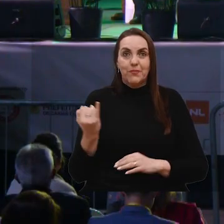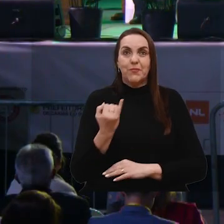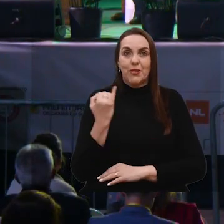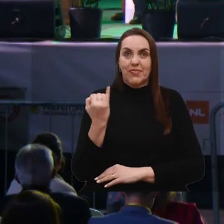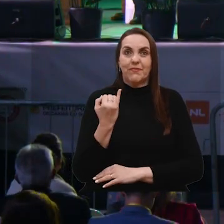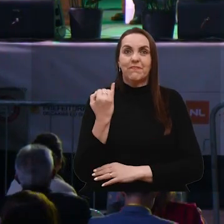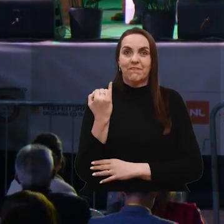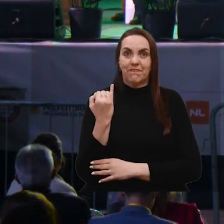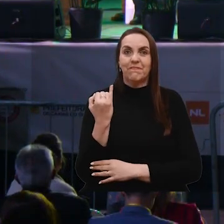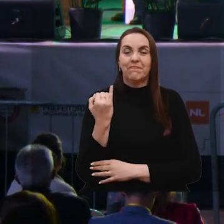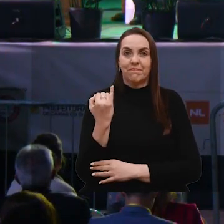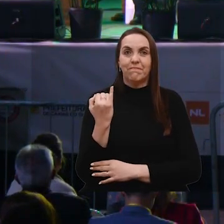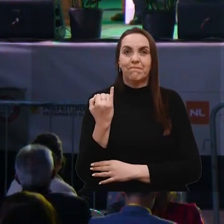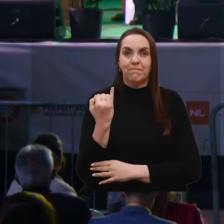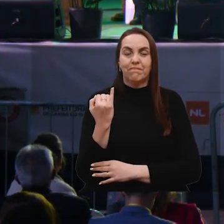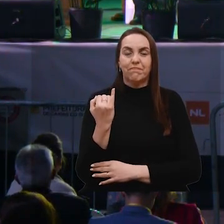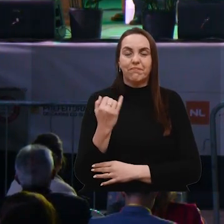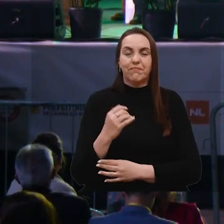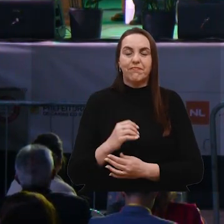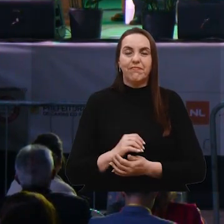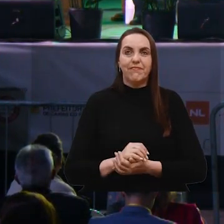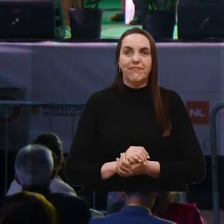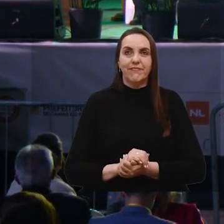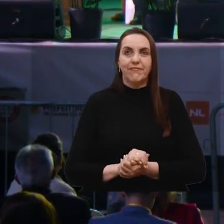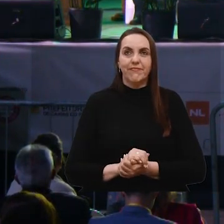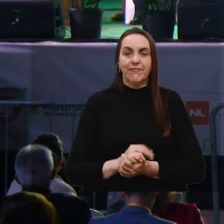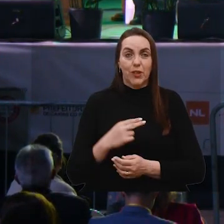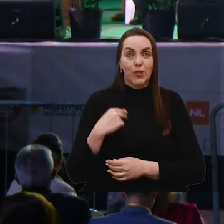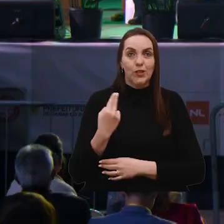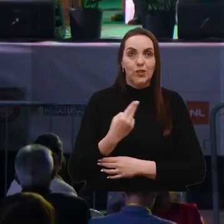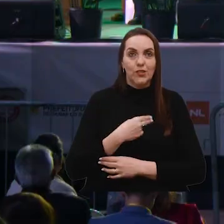mas é muito importante